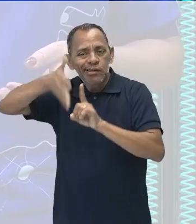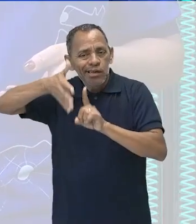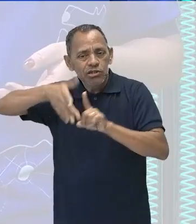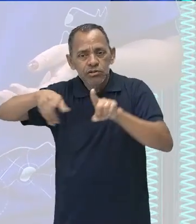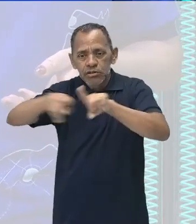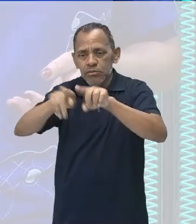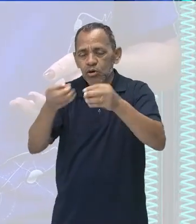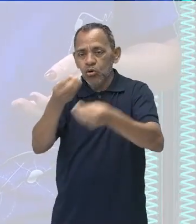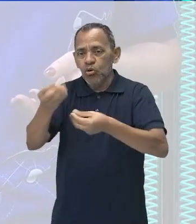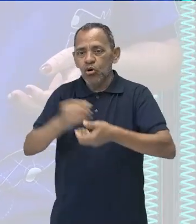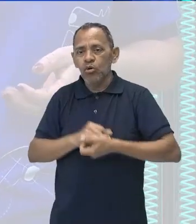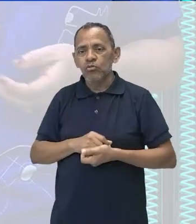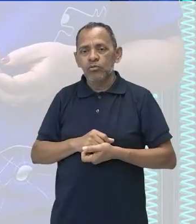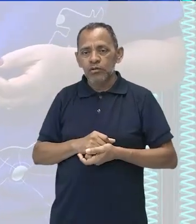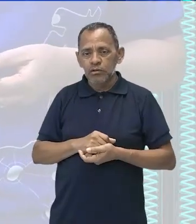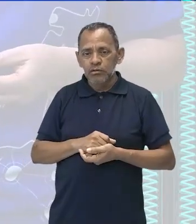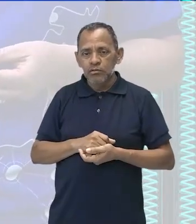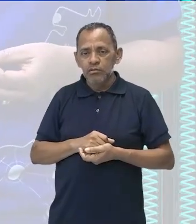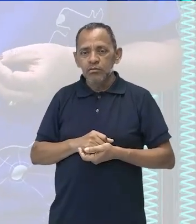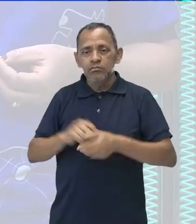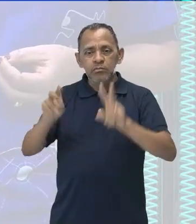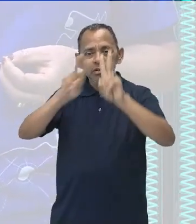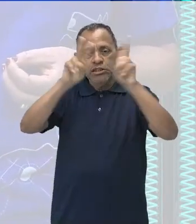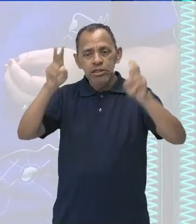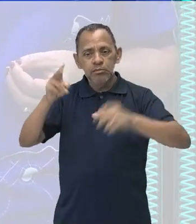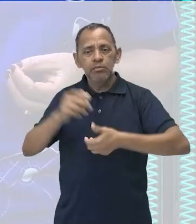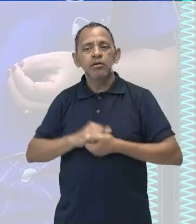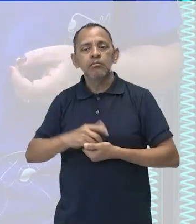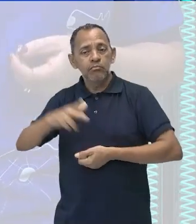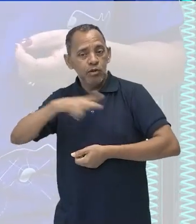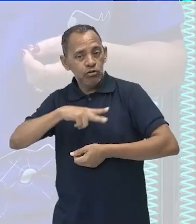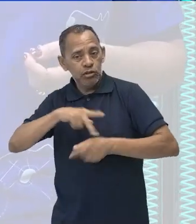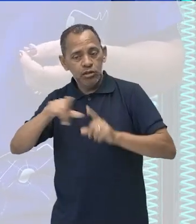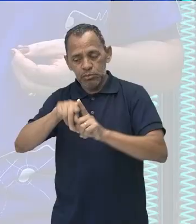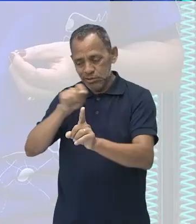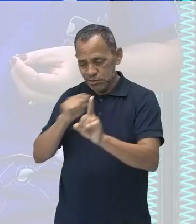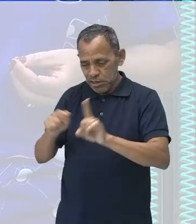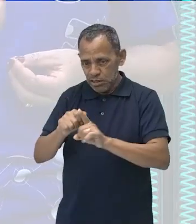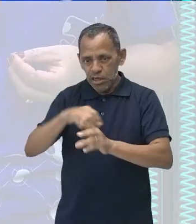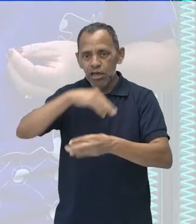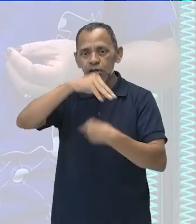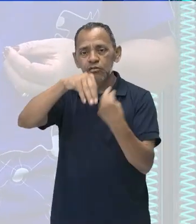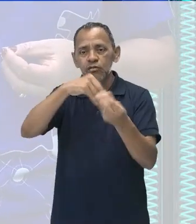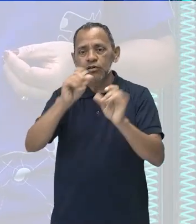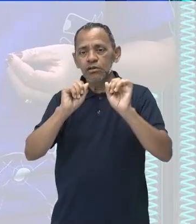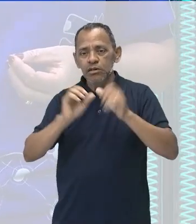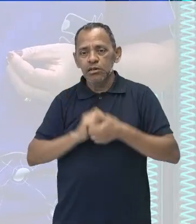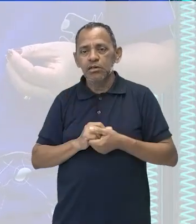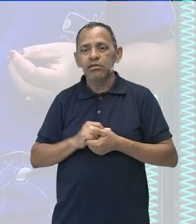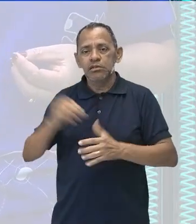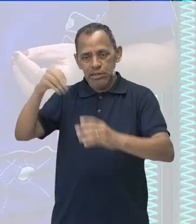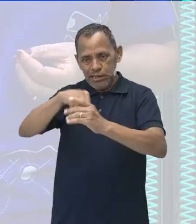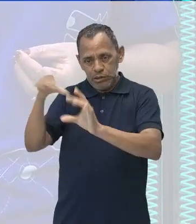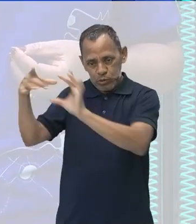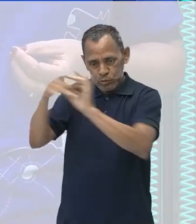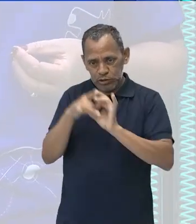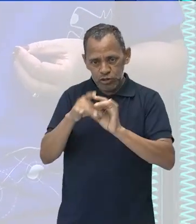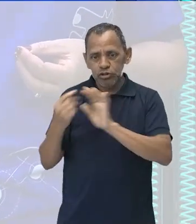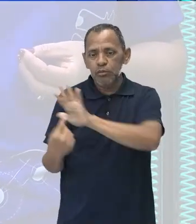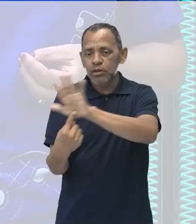questão pessoal ou as questões sociais que envolviam o contexto